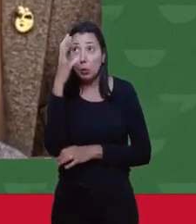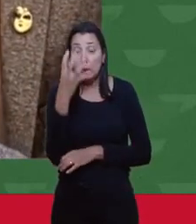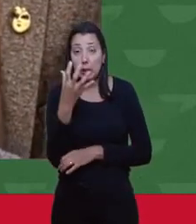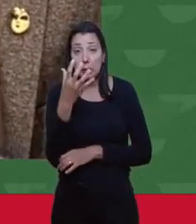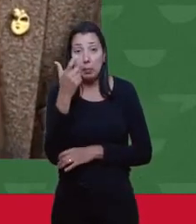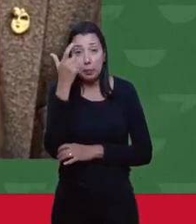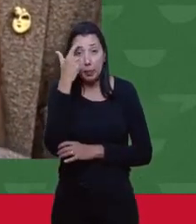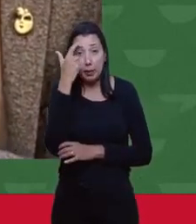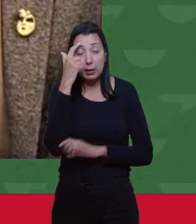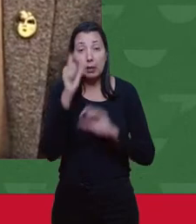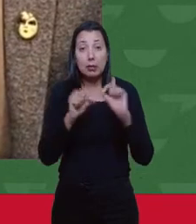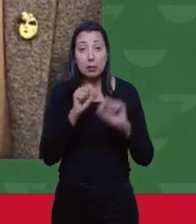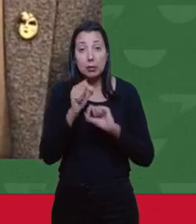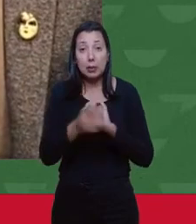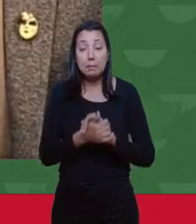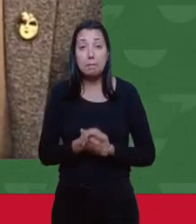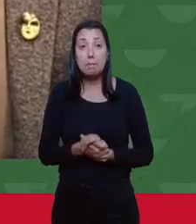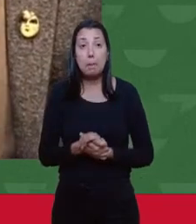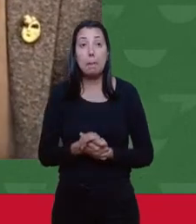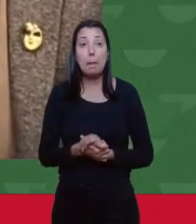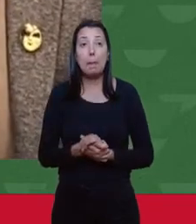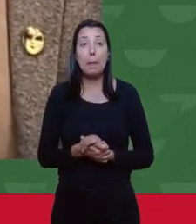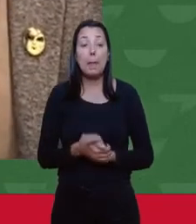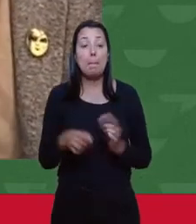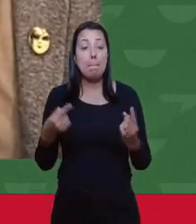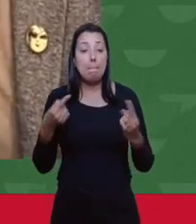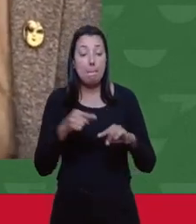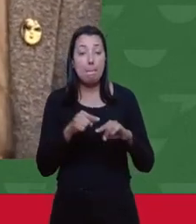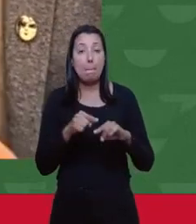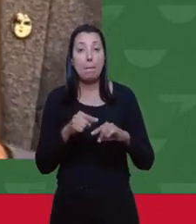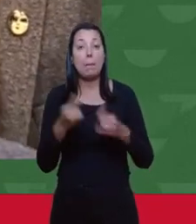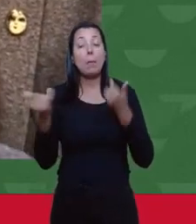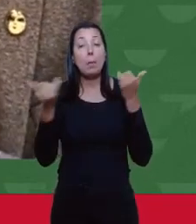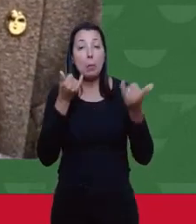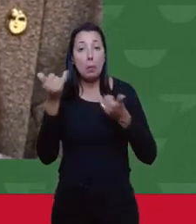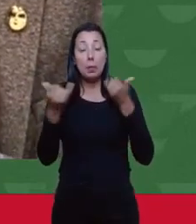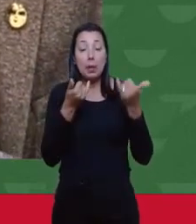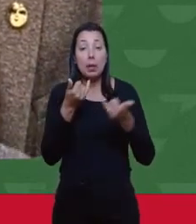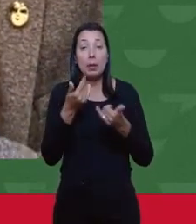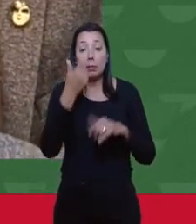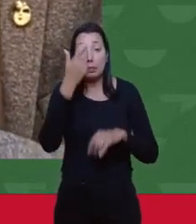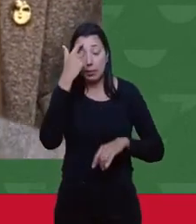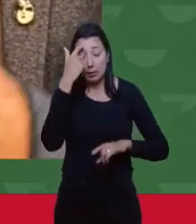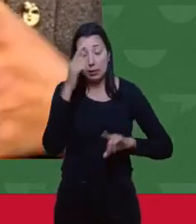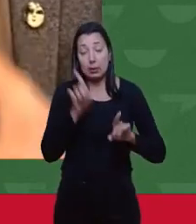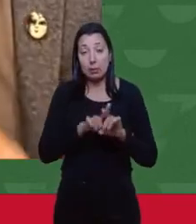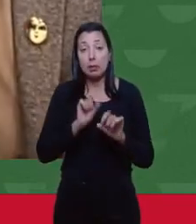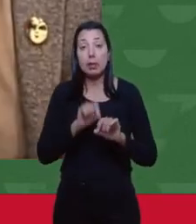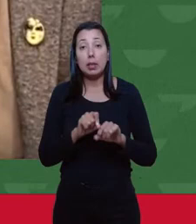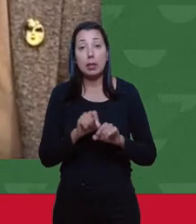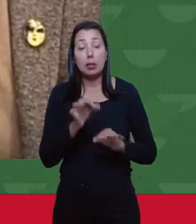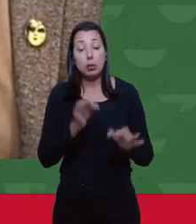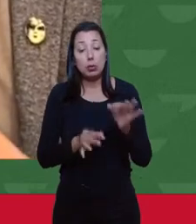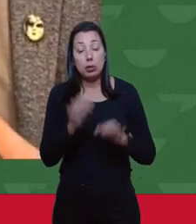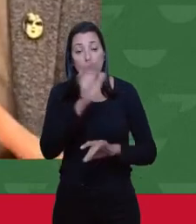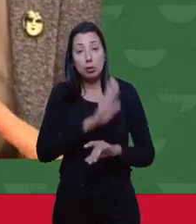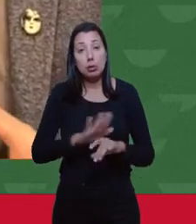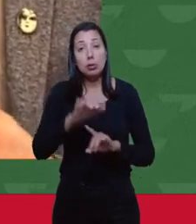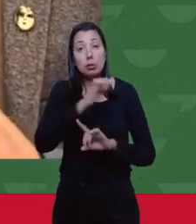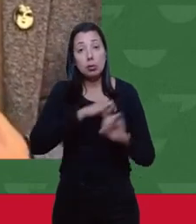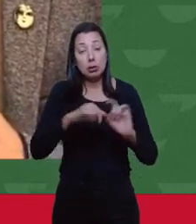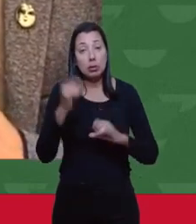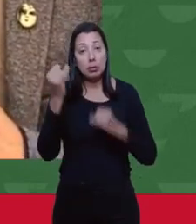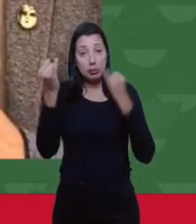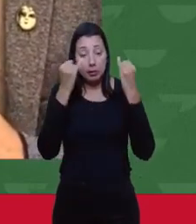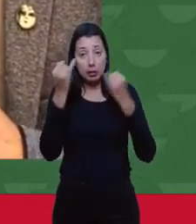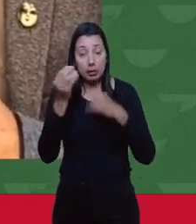sem pensar no combate à desinformação, sem pensar na justiça social e, portanto, na ideia de uma